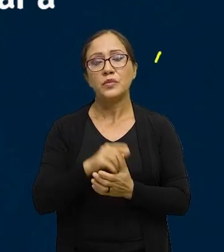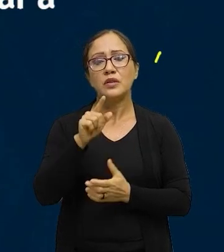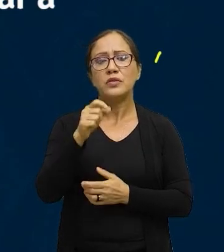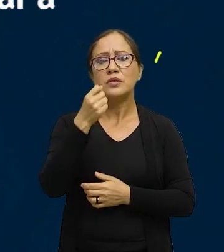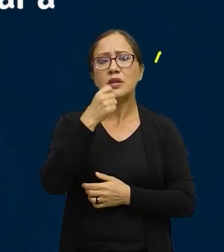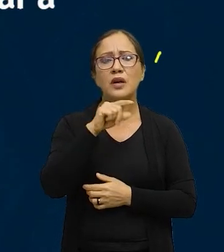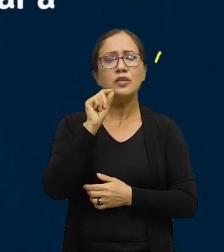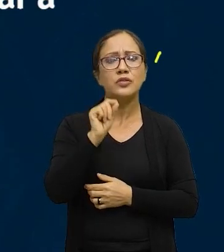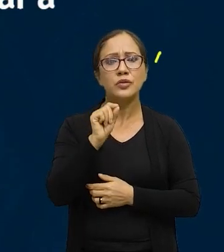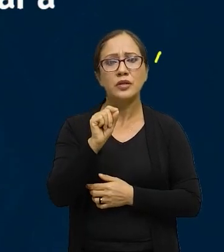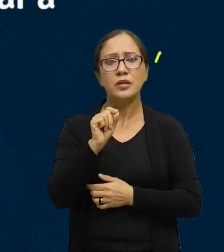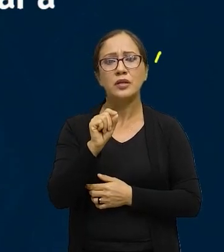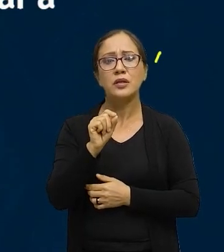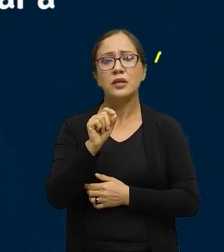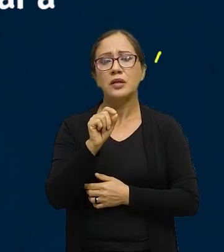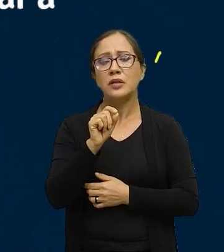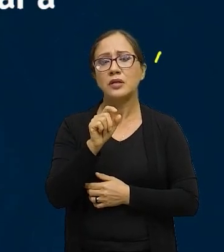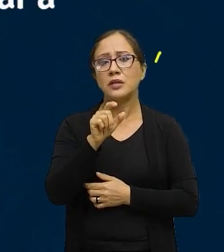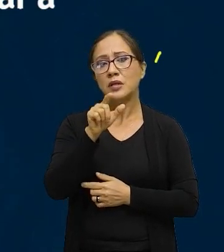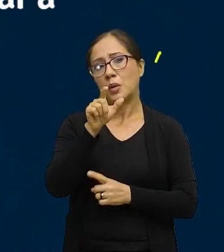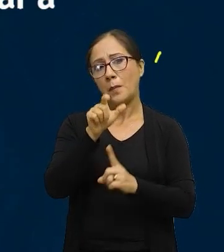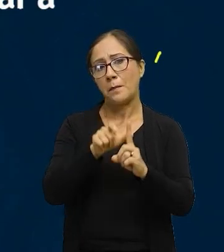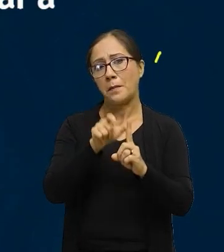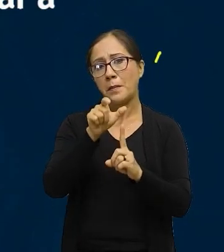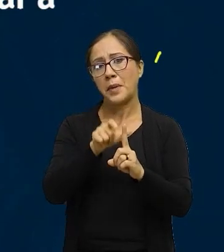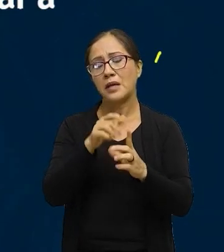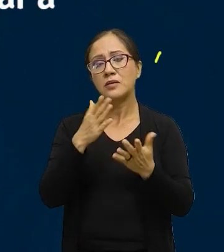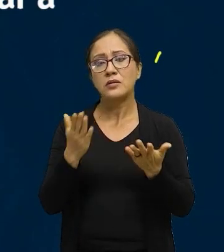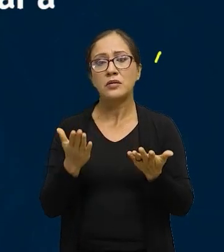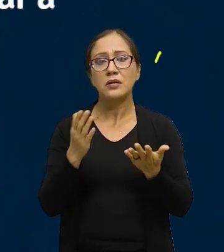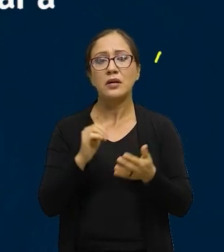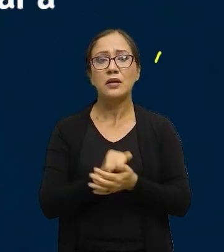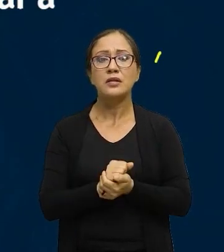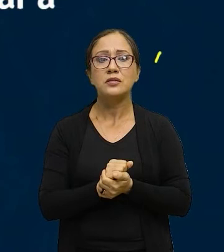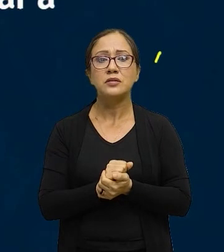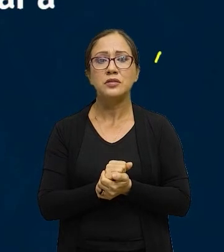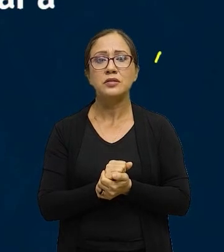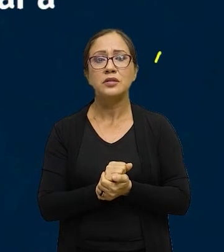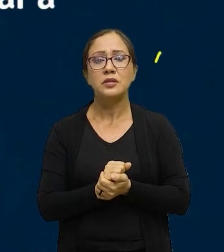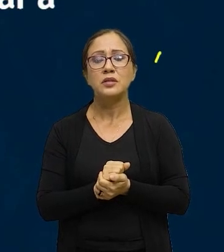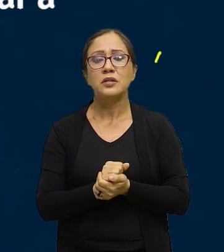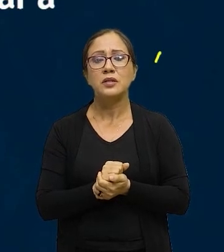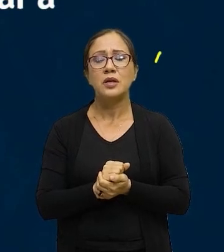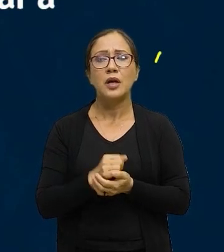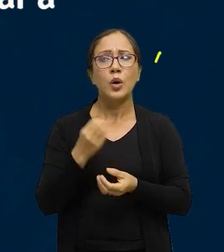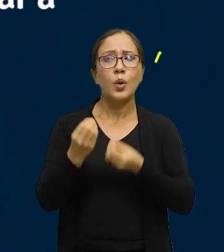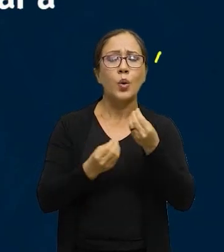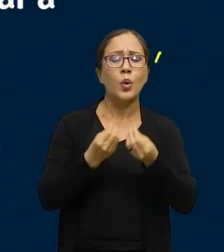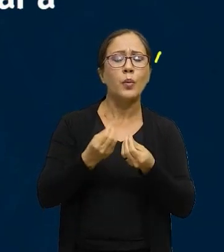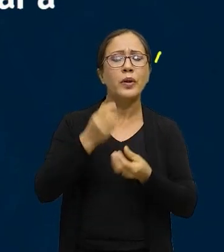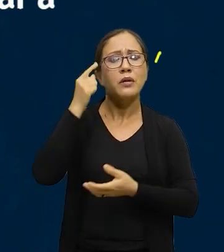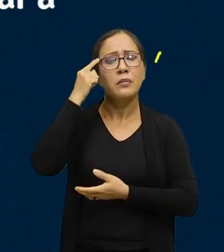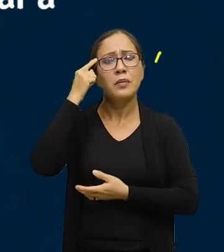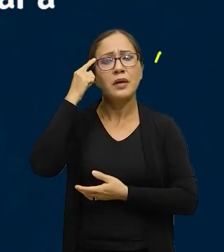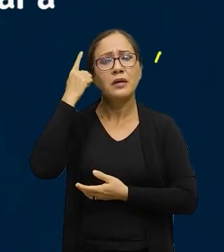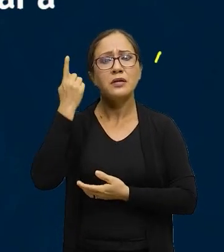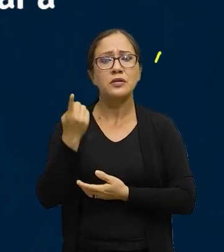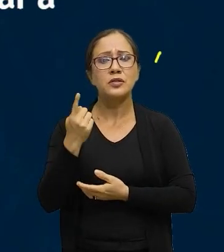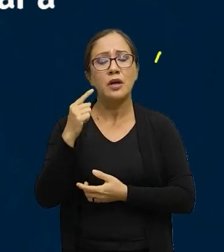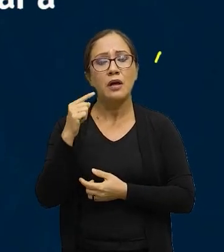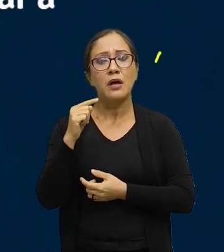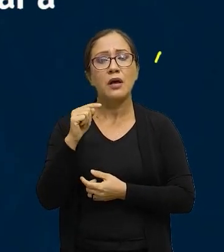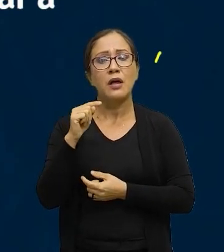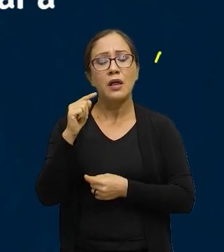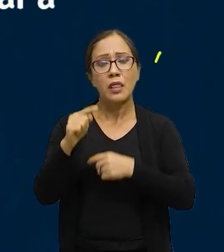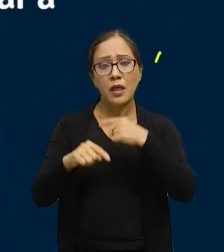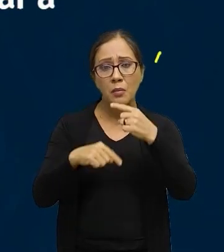que determinado personagem, tem um personagem, como é que ele pensa depois